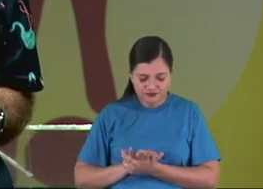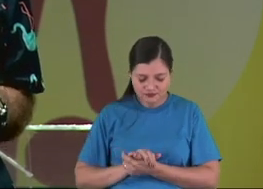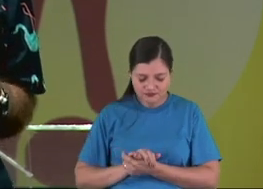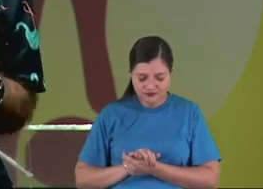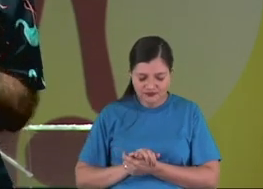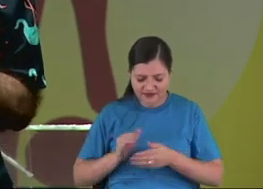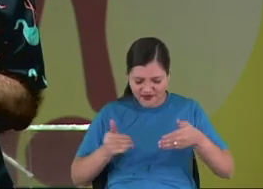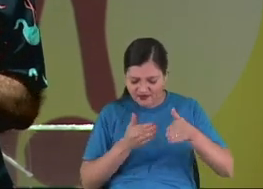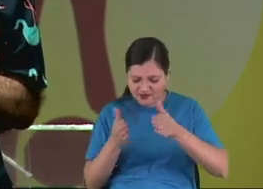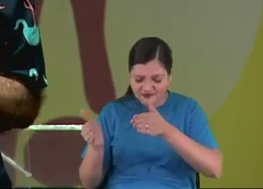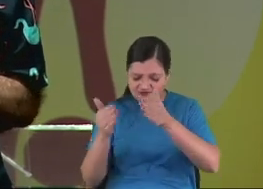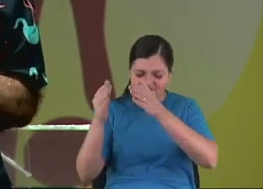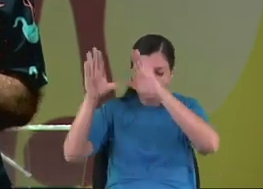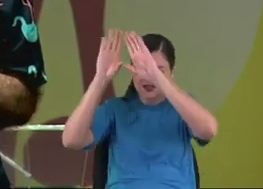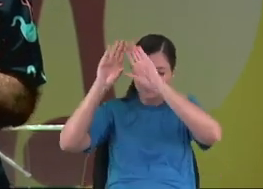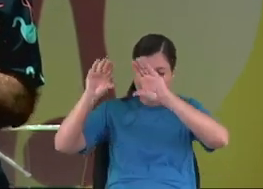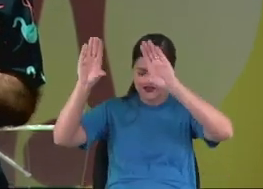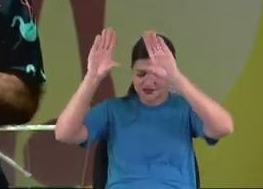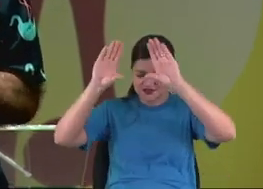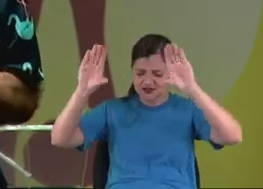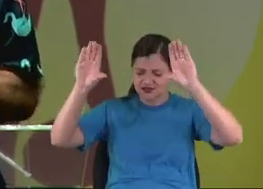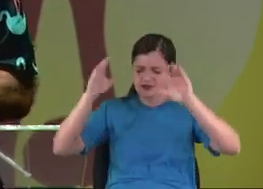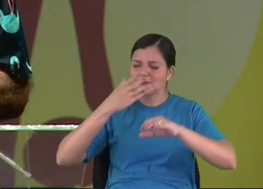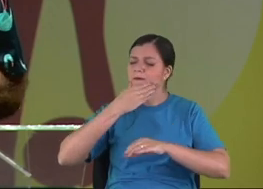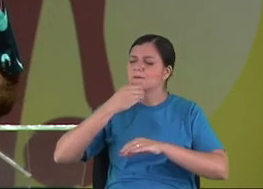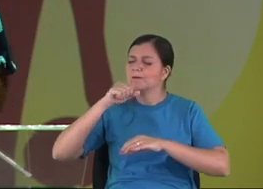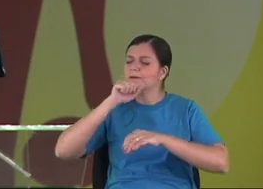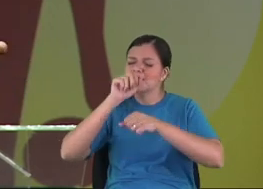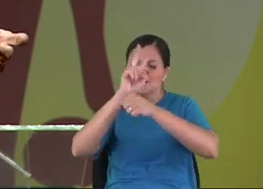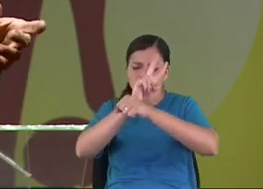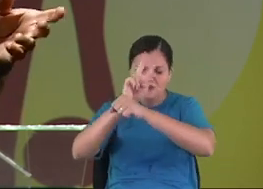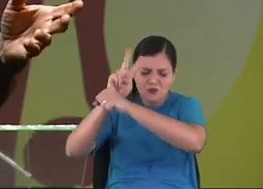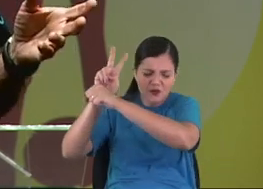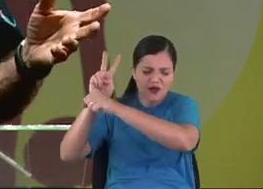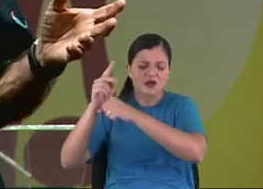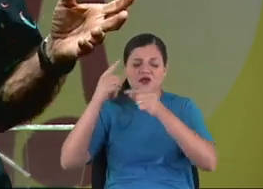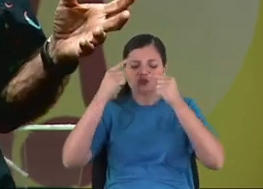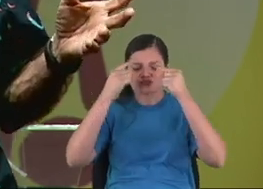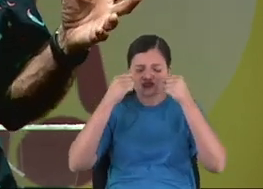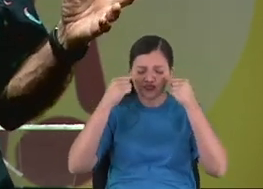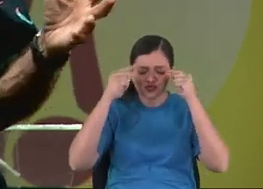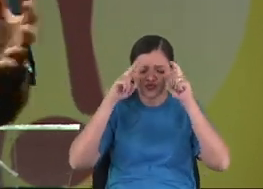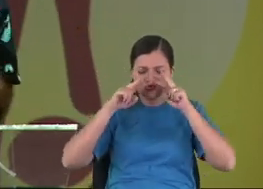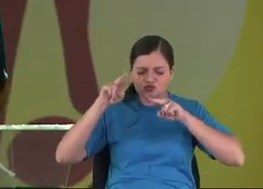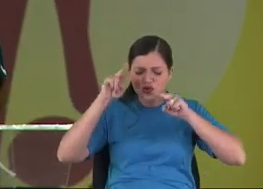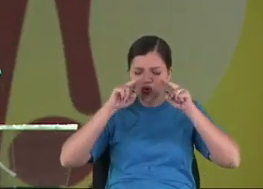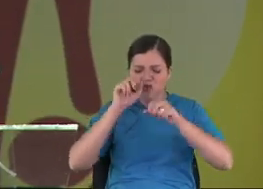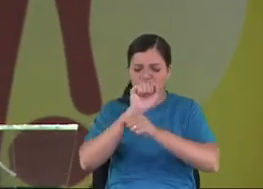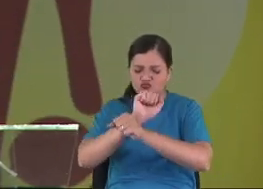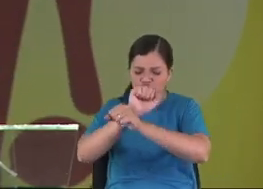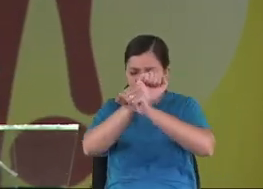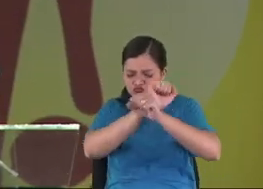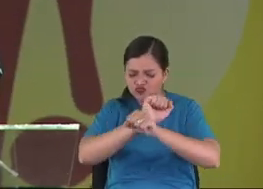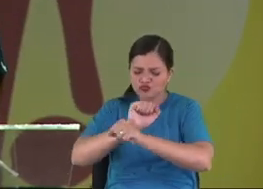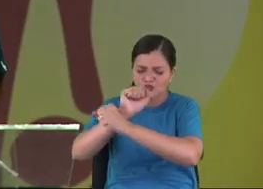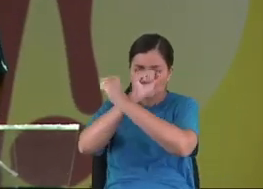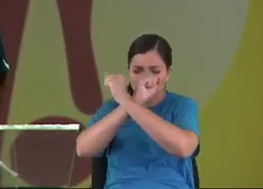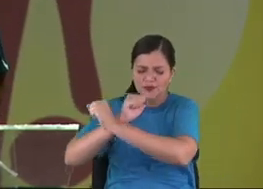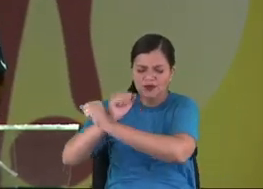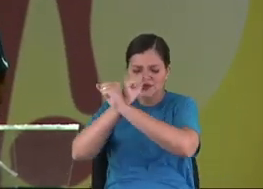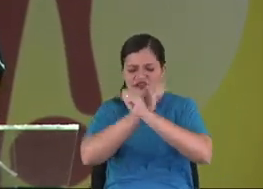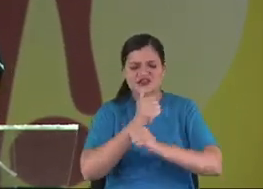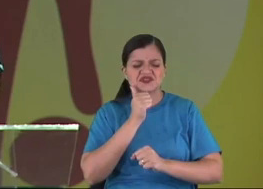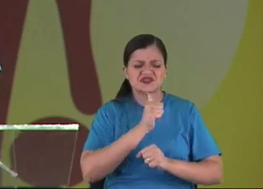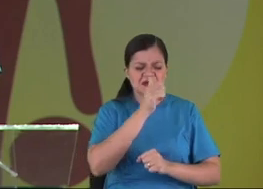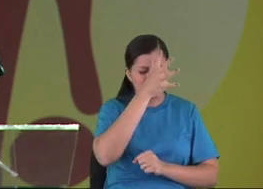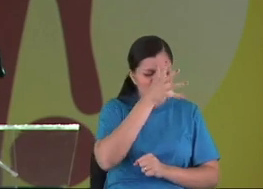a caminho do céu. Pai, guarde os olhos desses homens, guarde contra a mulher imoral, contra